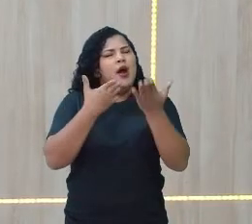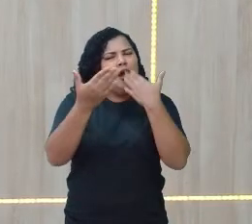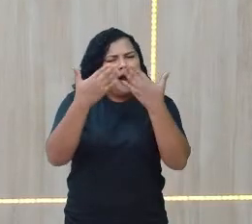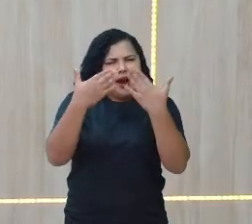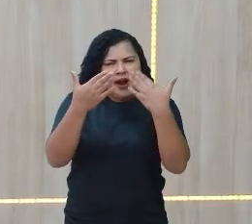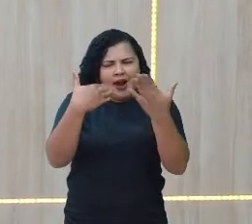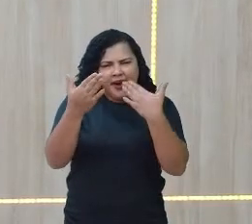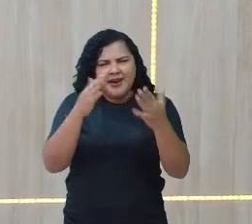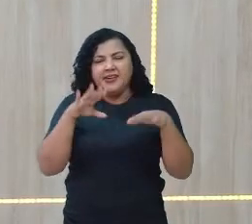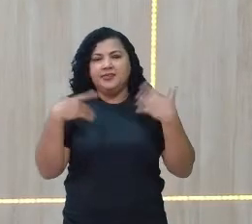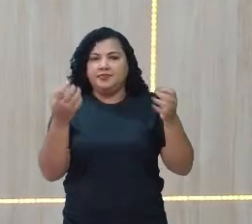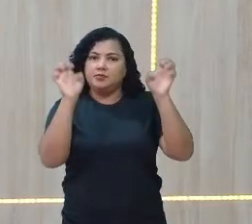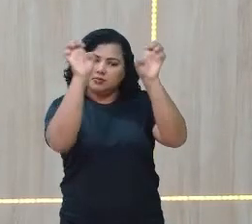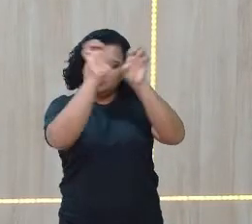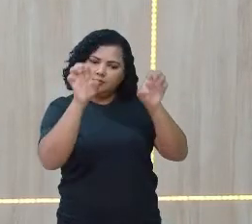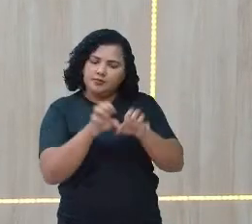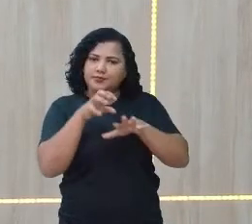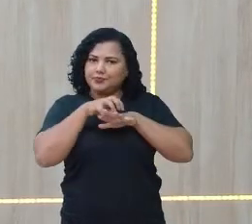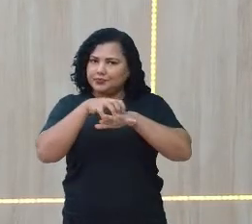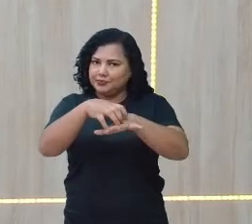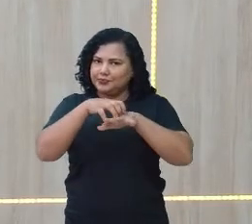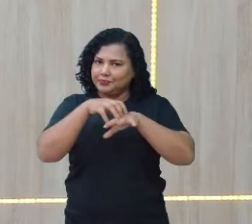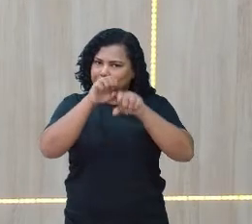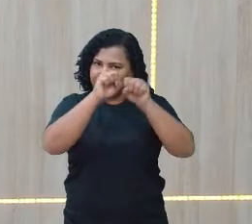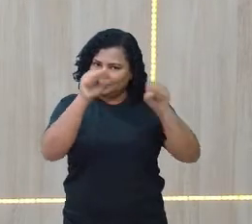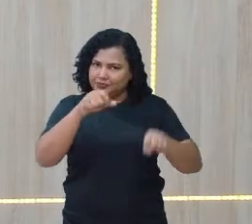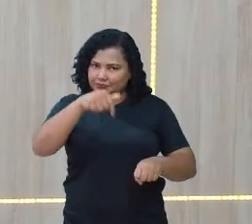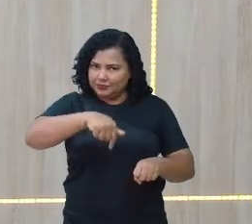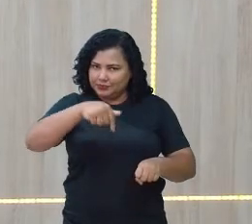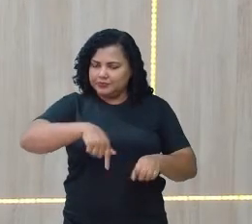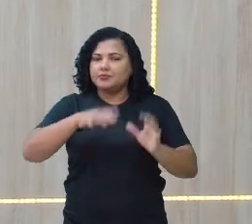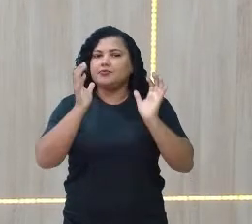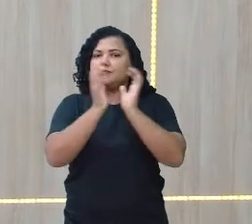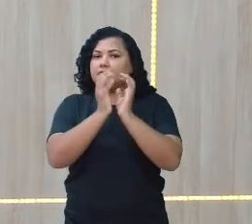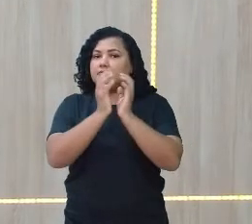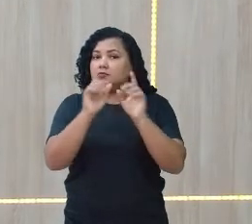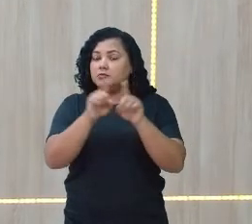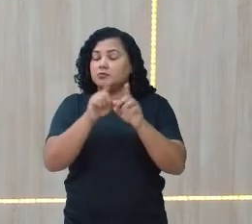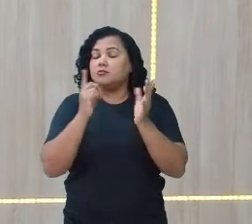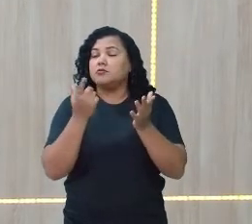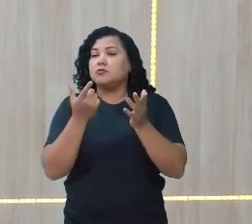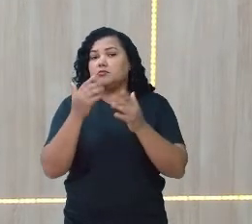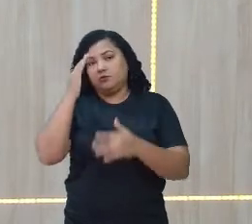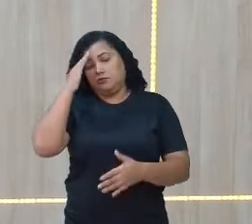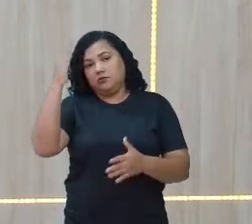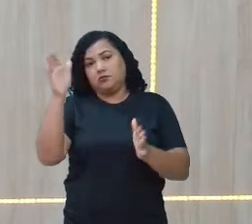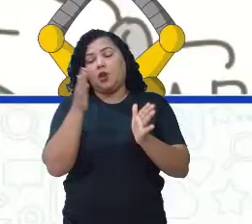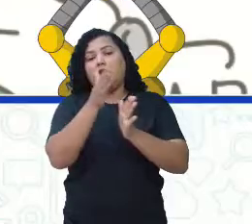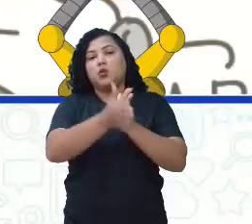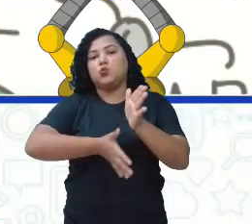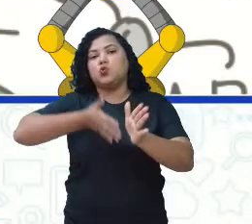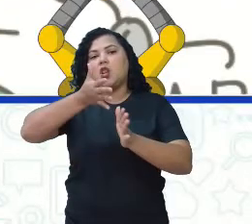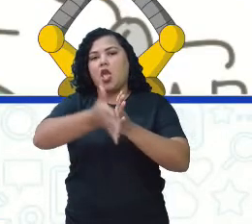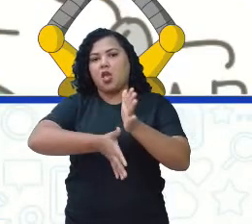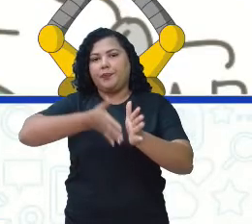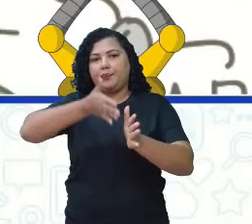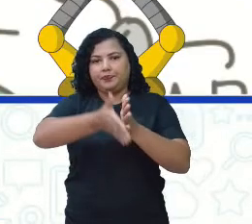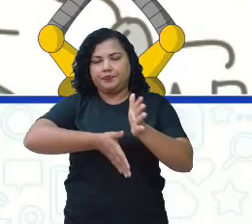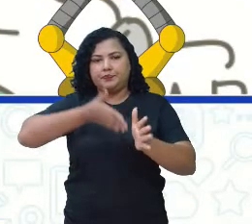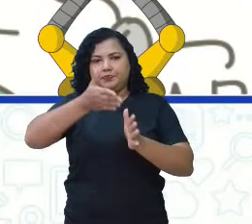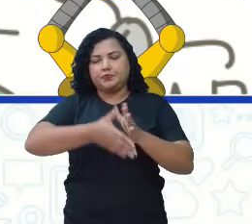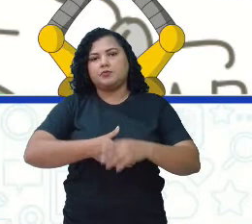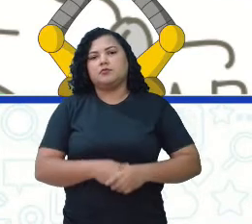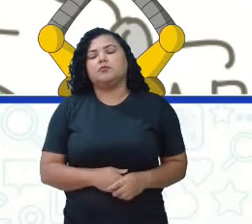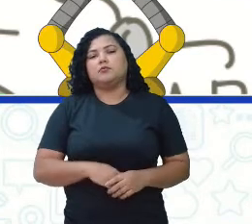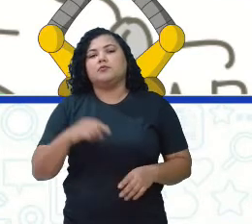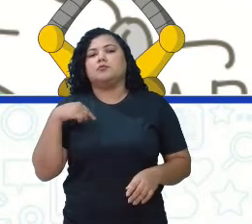a estruturação do sistema de transporte no Recife, sobretudo das ferrovias. Antes, vamos aqui, né, falar sobre a aula anterior,